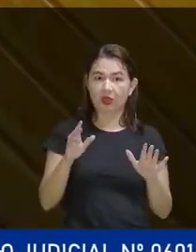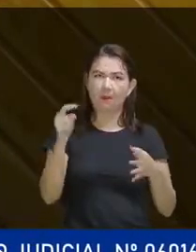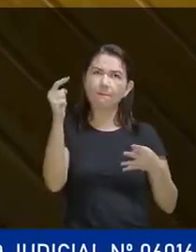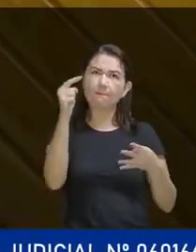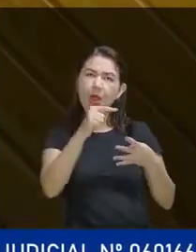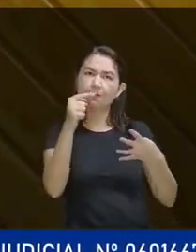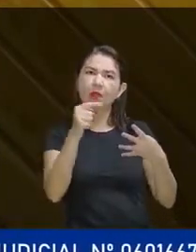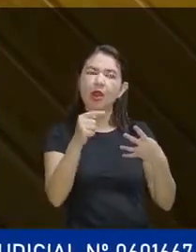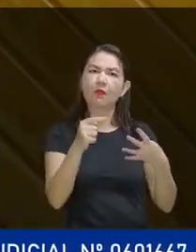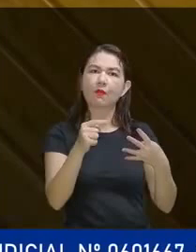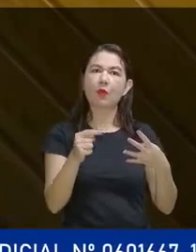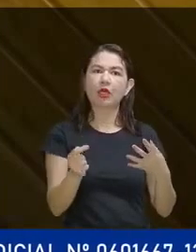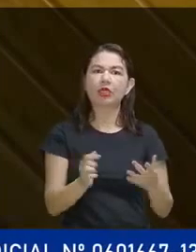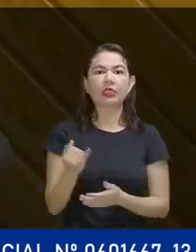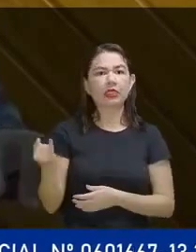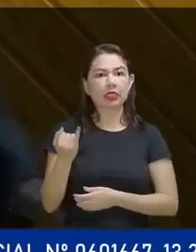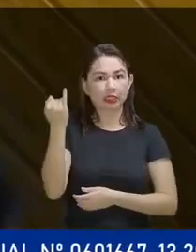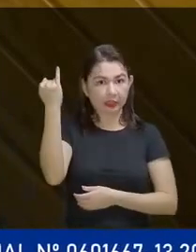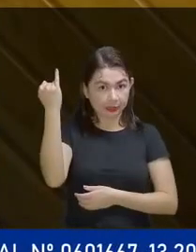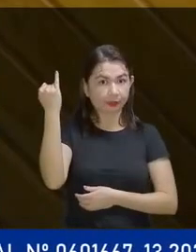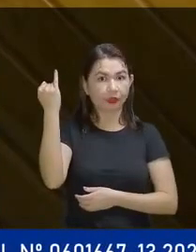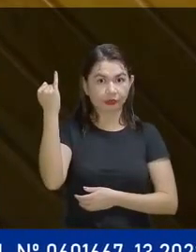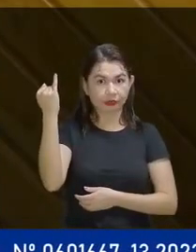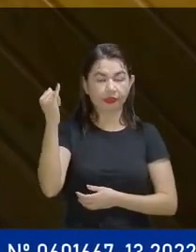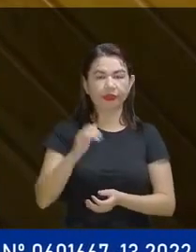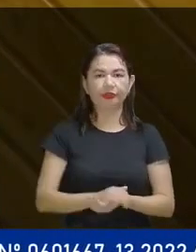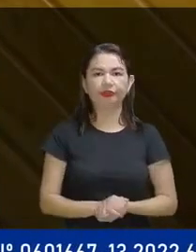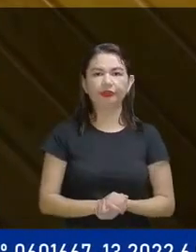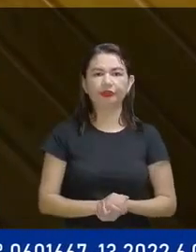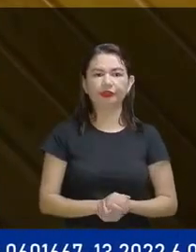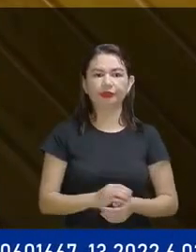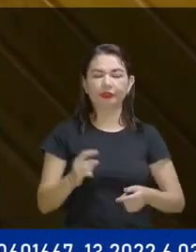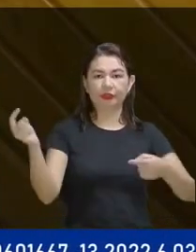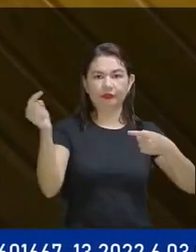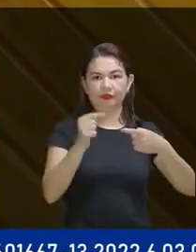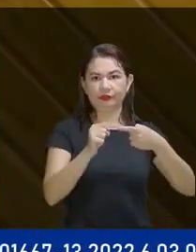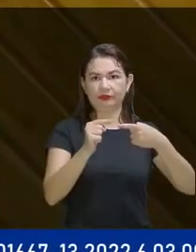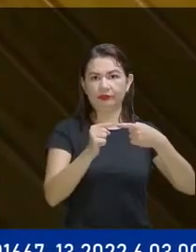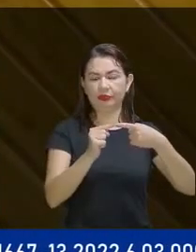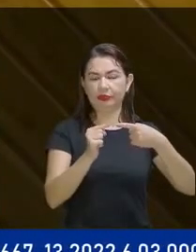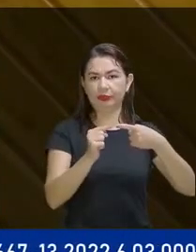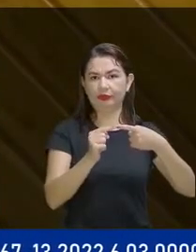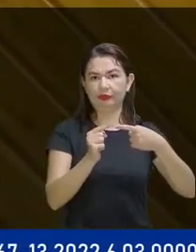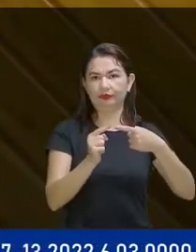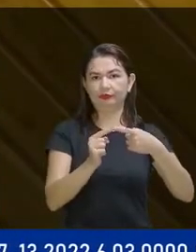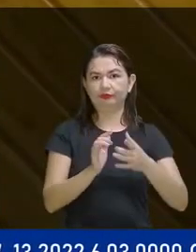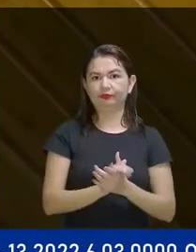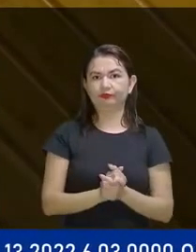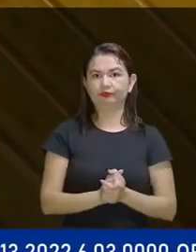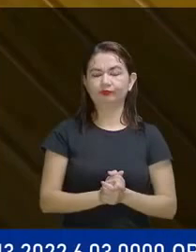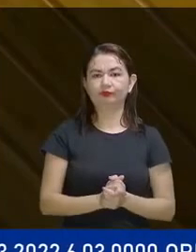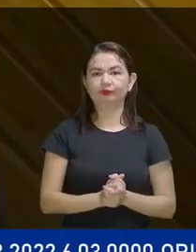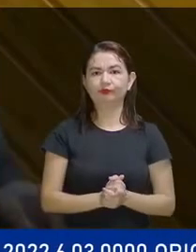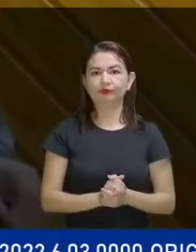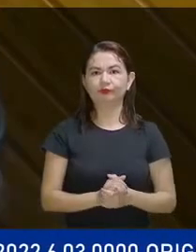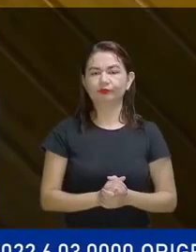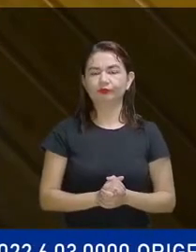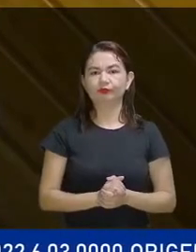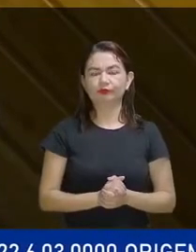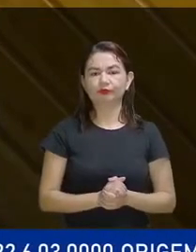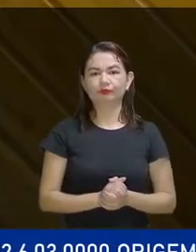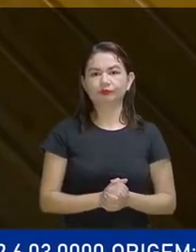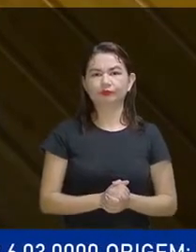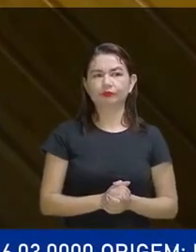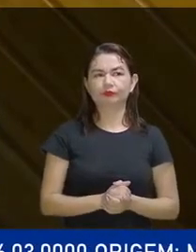del Castillo, de pele parda, cabelos levemente grisalhos, cavanhaque parcialmente grisalhos, os óculos de armação